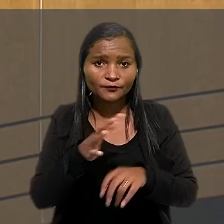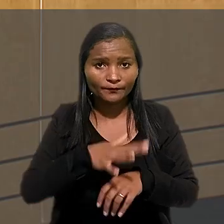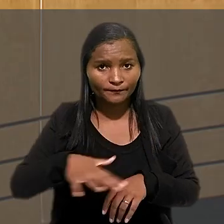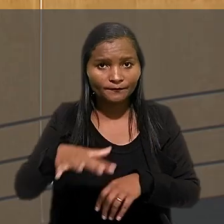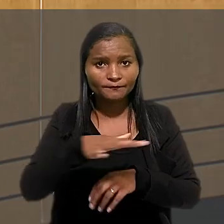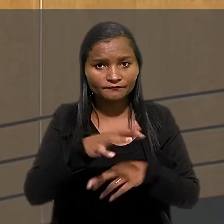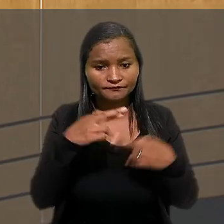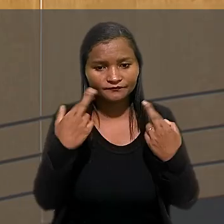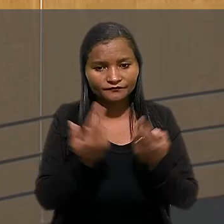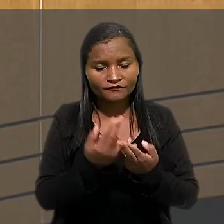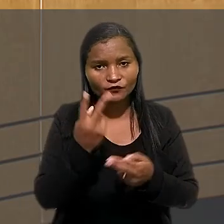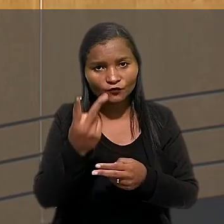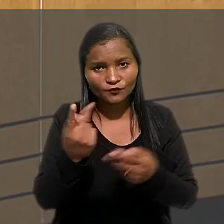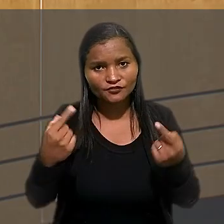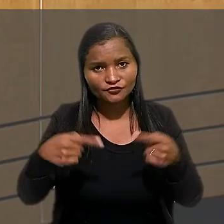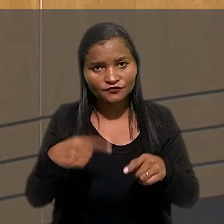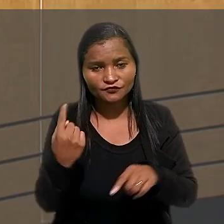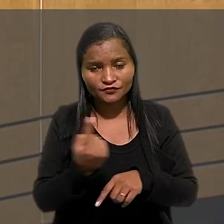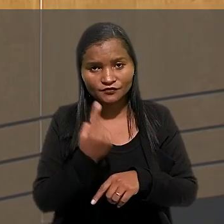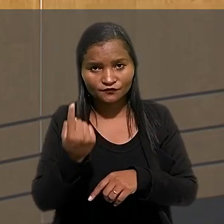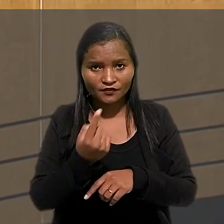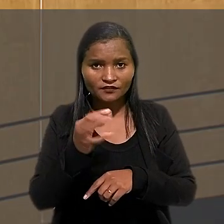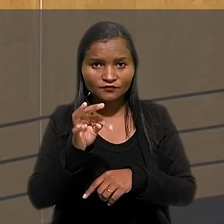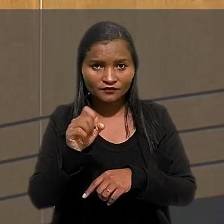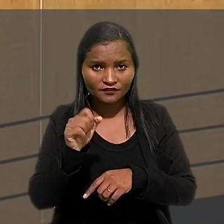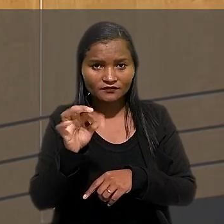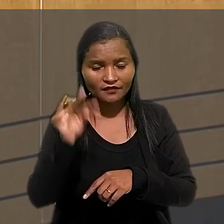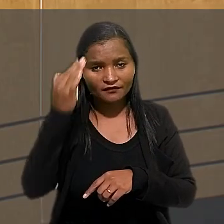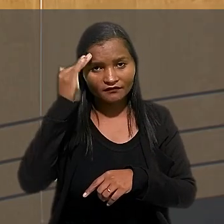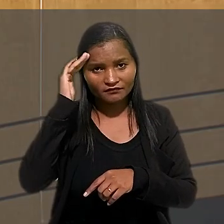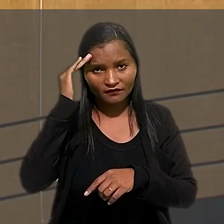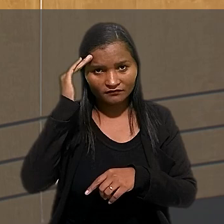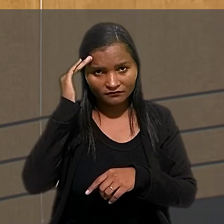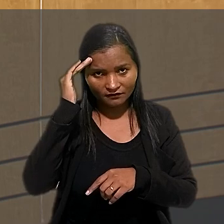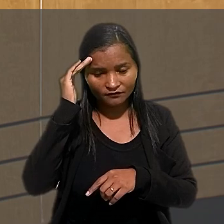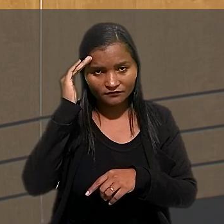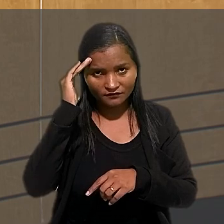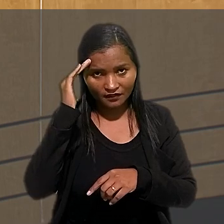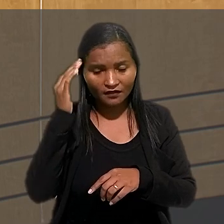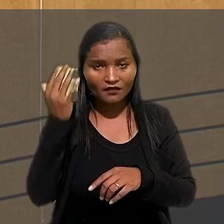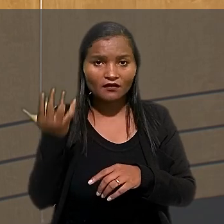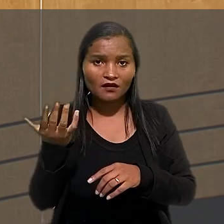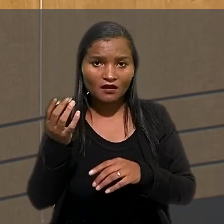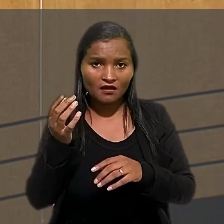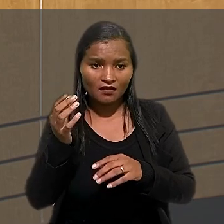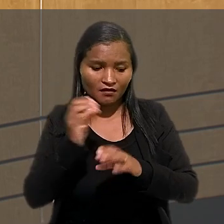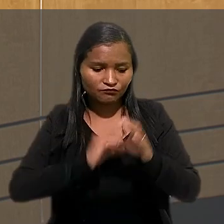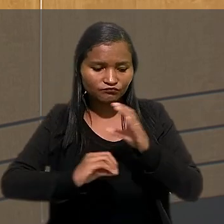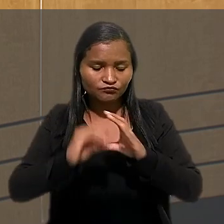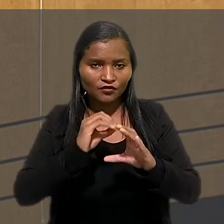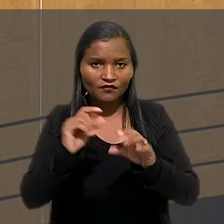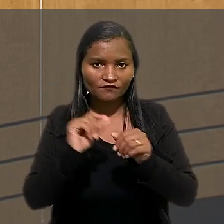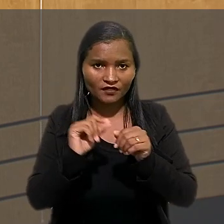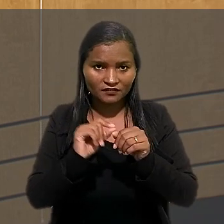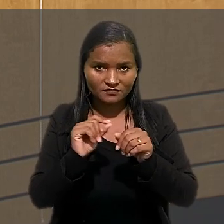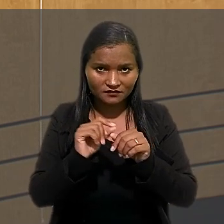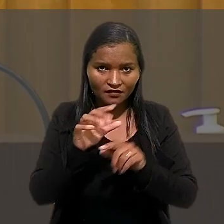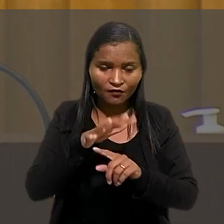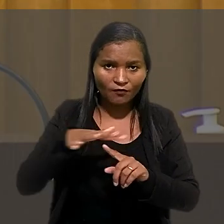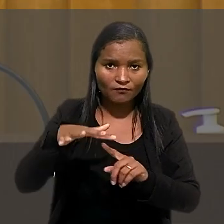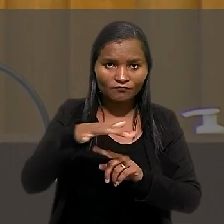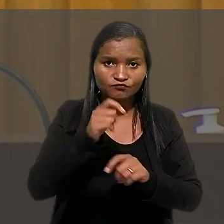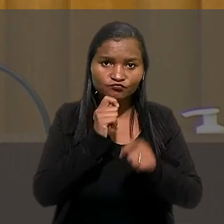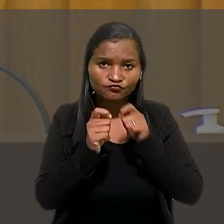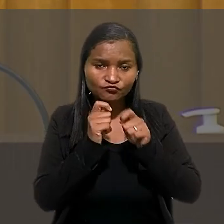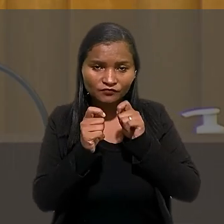recebimento. Por maioria, a seção 2 de dissídios individuais do TST entendeu que o fato da emissora fazer a cobertura jornalística